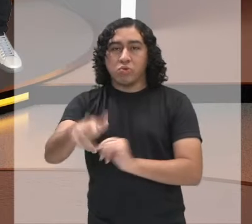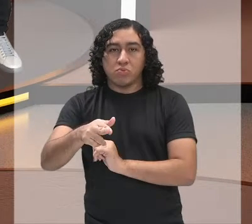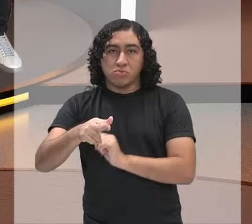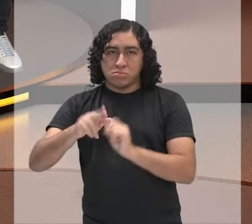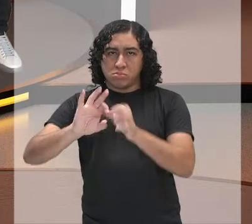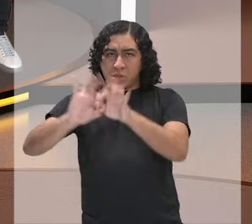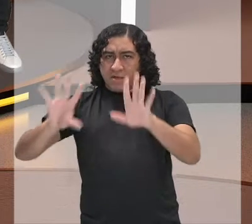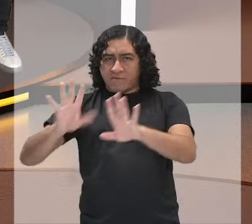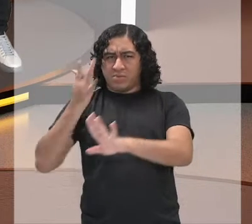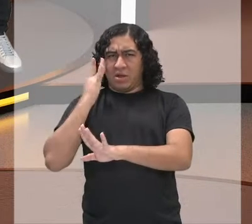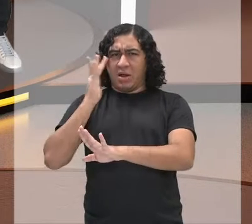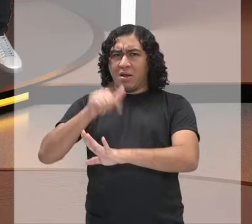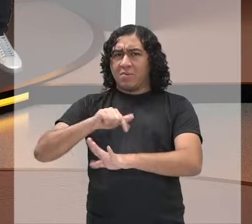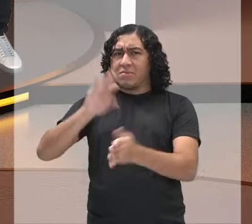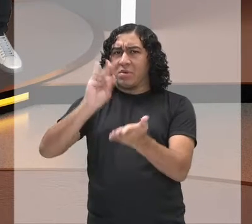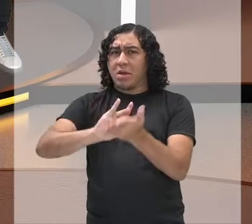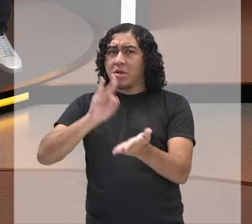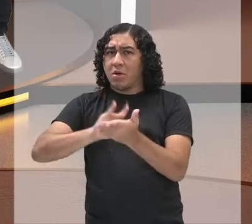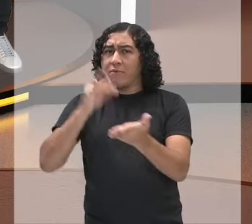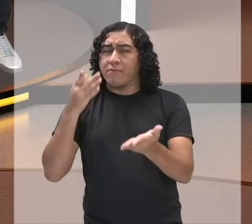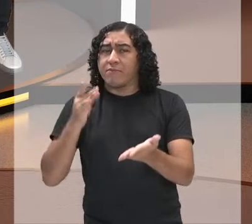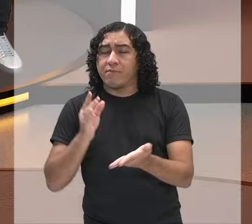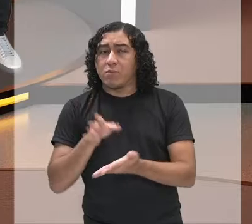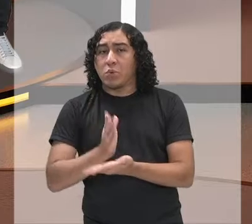isso aconteceu desta forma?